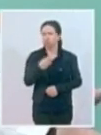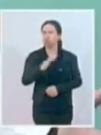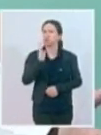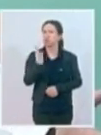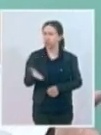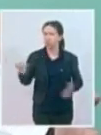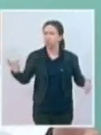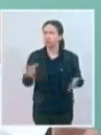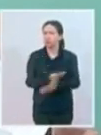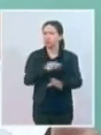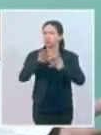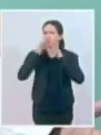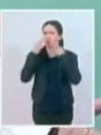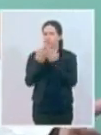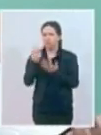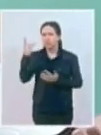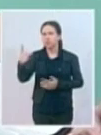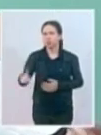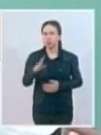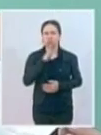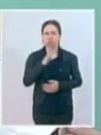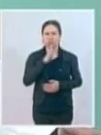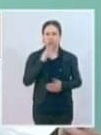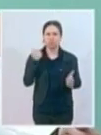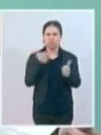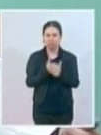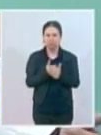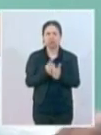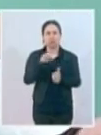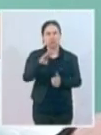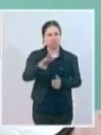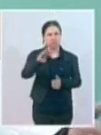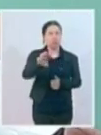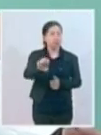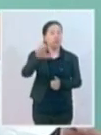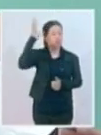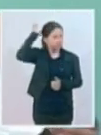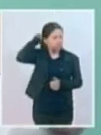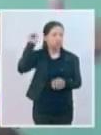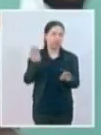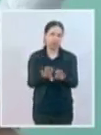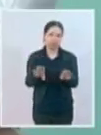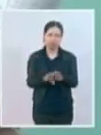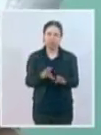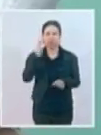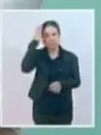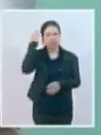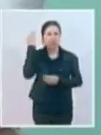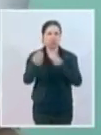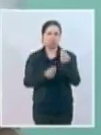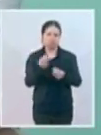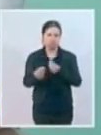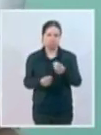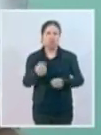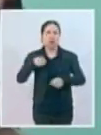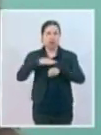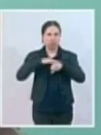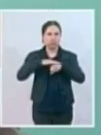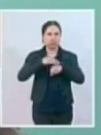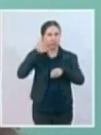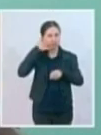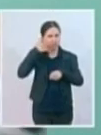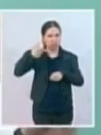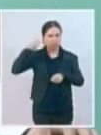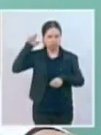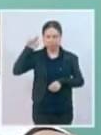por isso em família, conhece de perto ele, Elismar, e eu vivo essa realidade. Então, quando o Wellington, nós conversávamos ao telefone, e